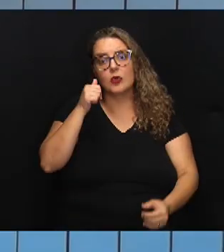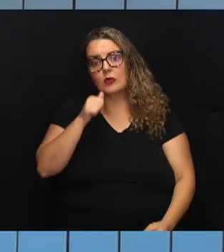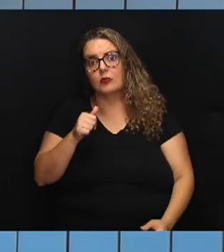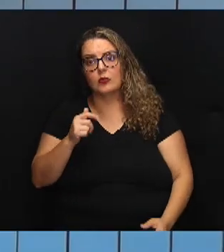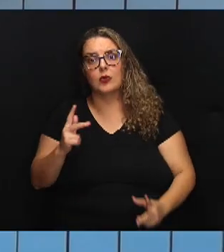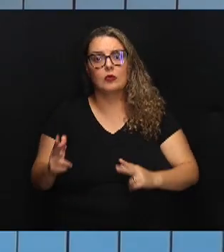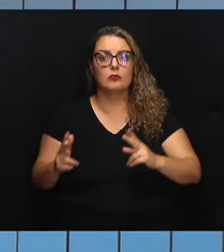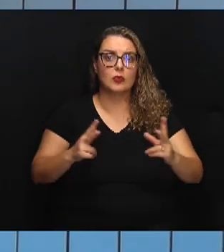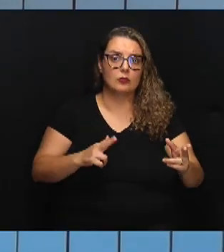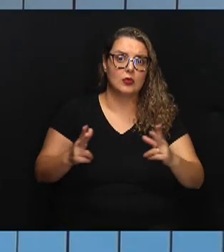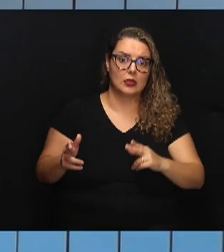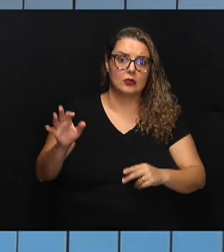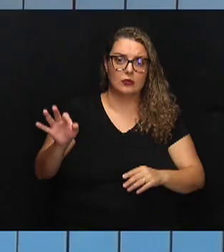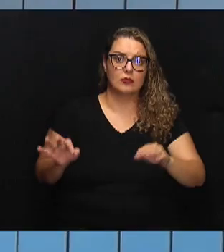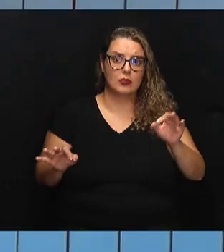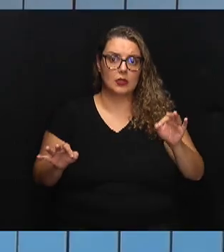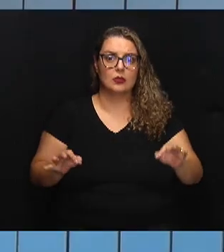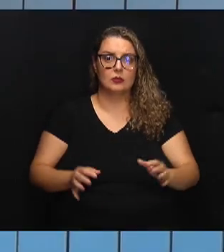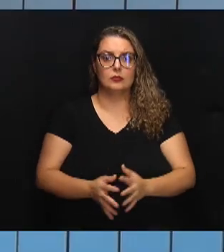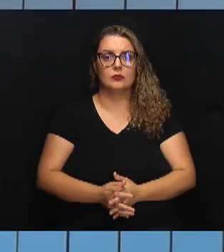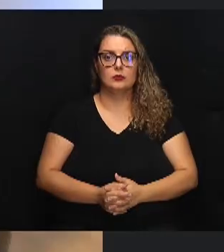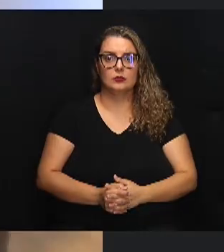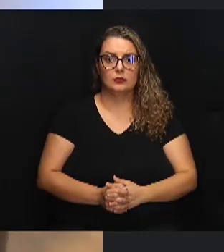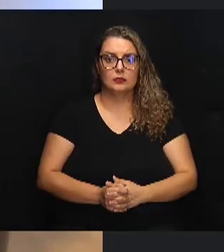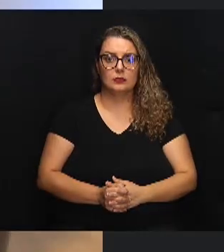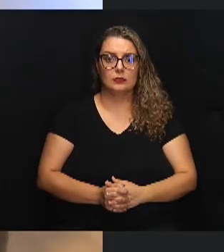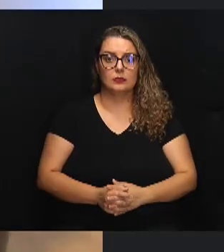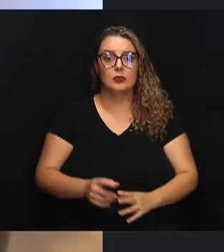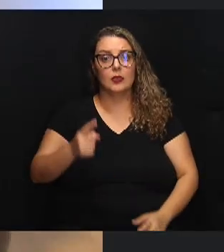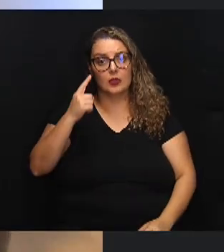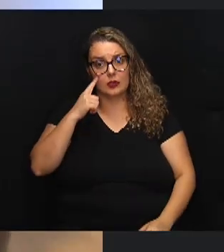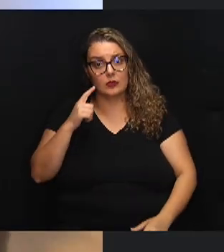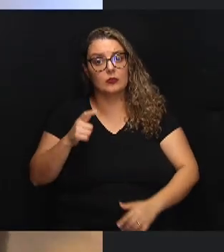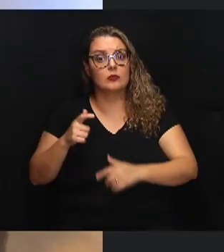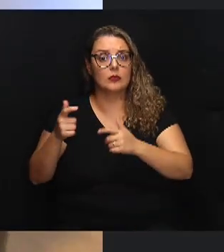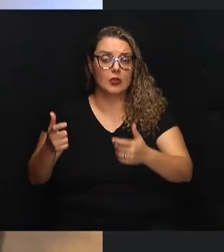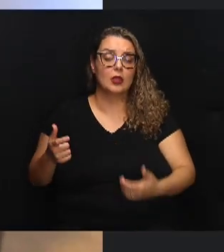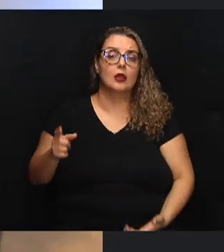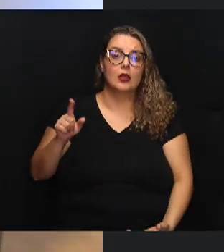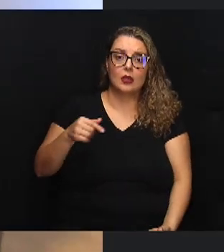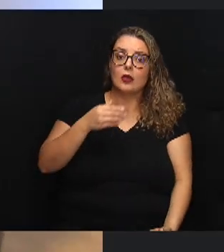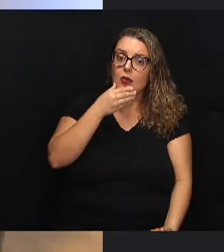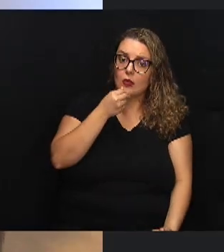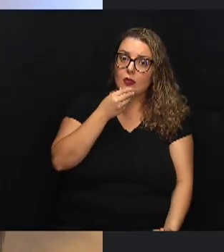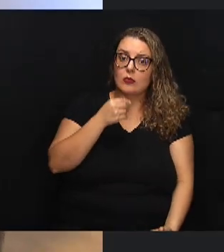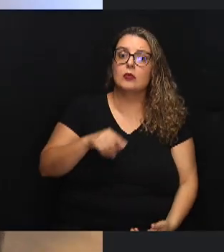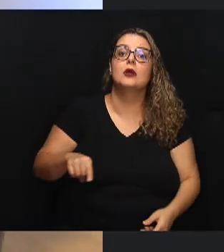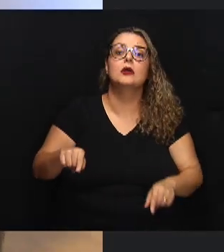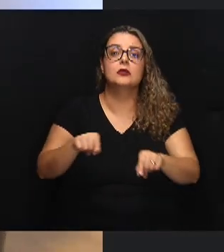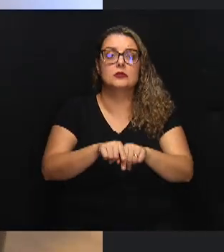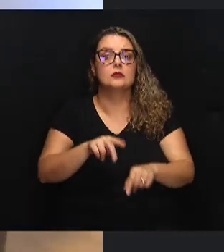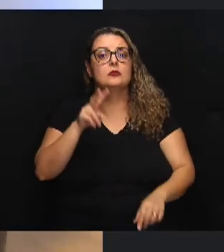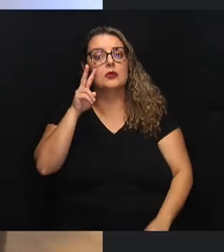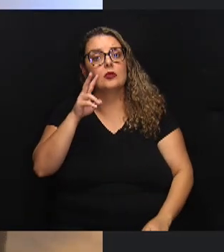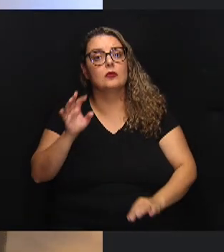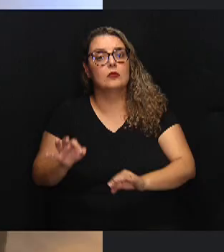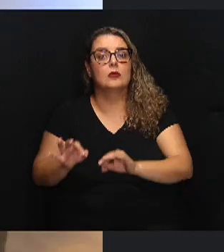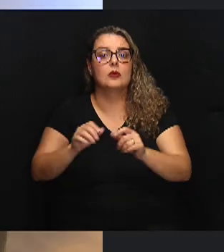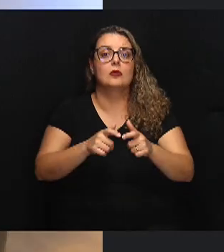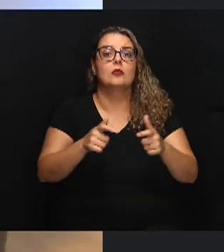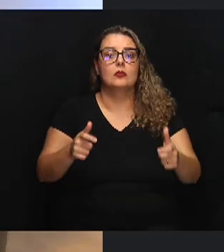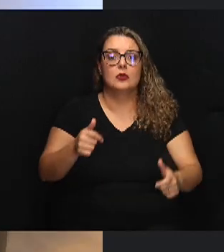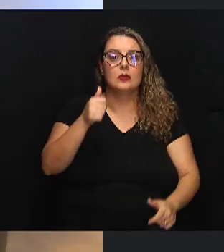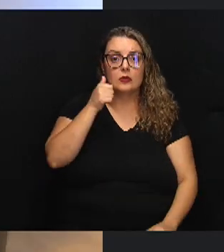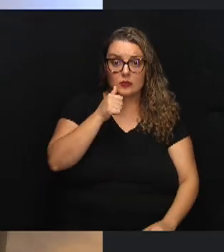mesma proporção? Em geral, ele acomete mais homens, mas a gente também vem observando um aumento